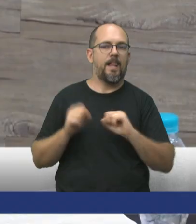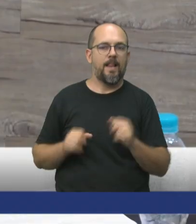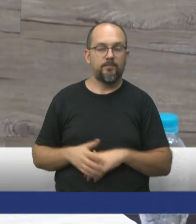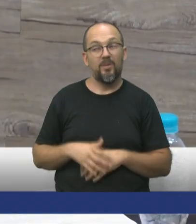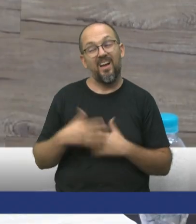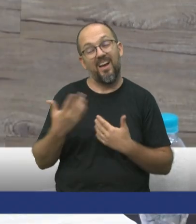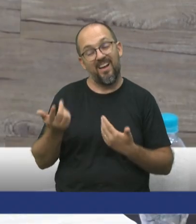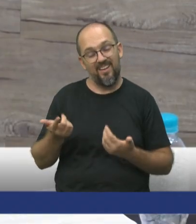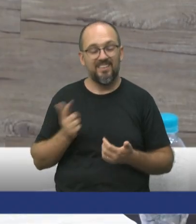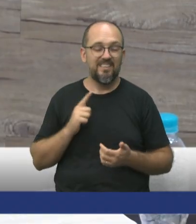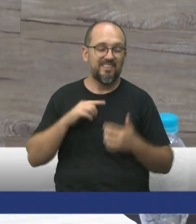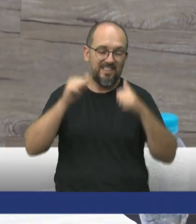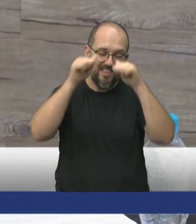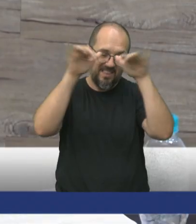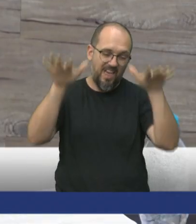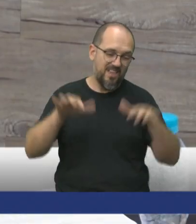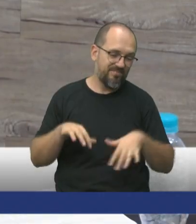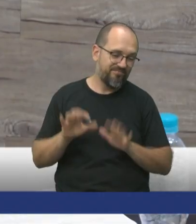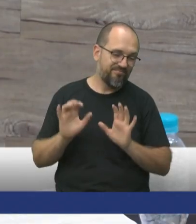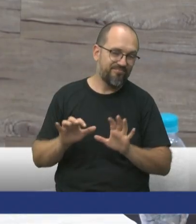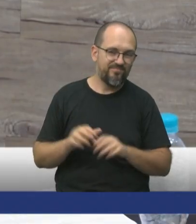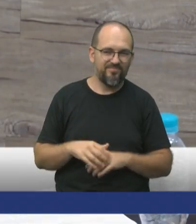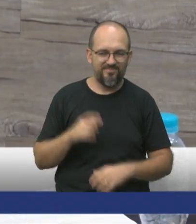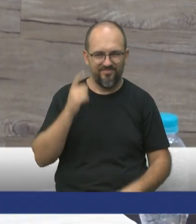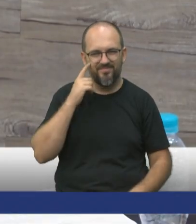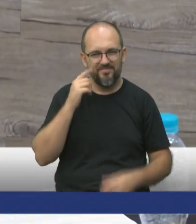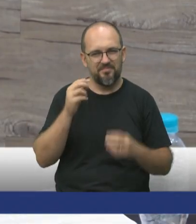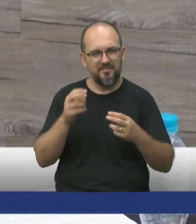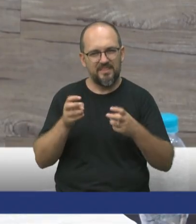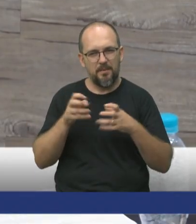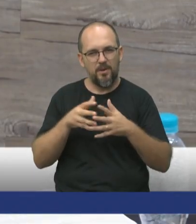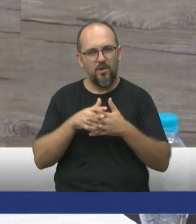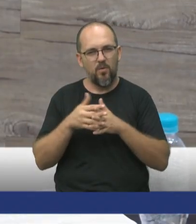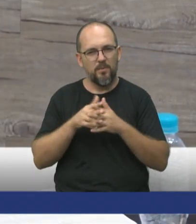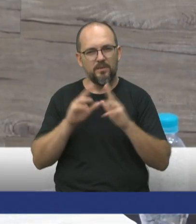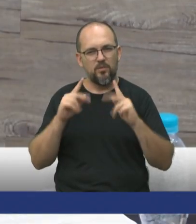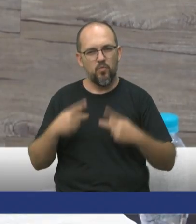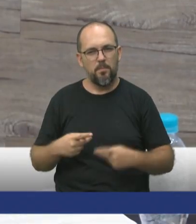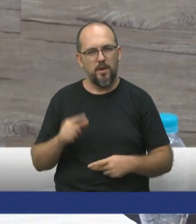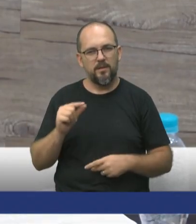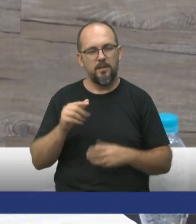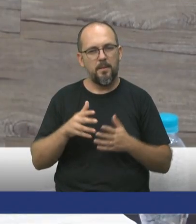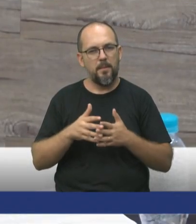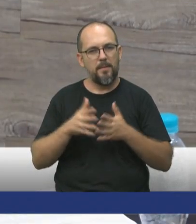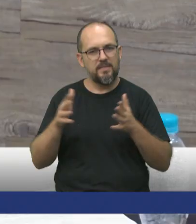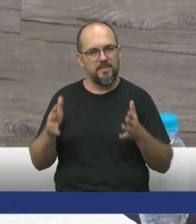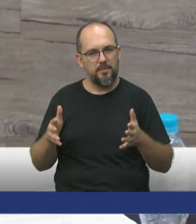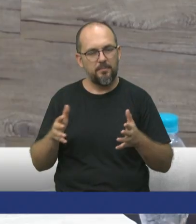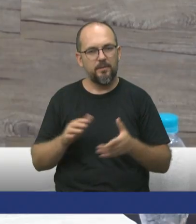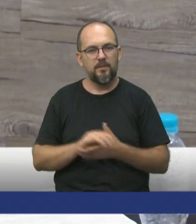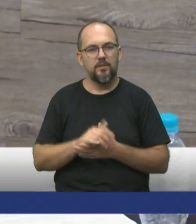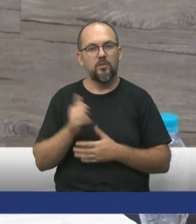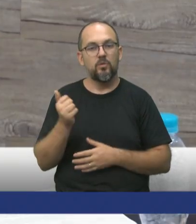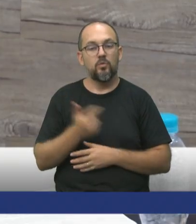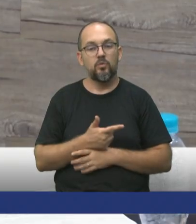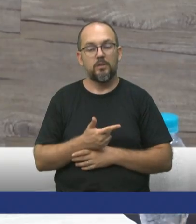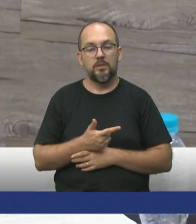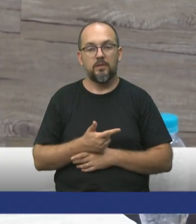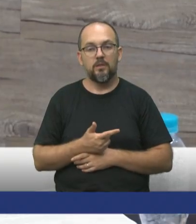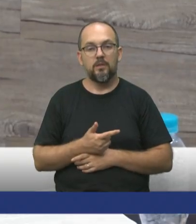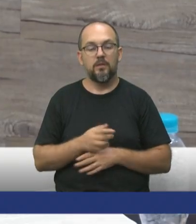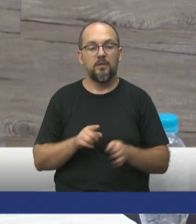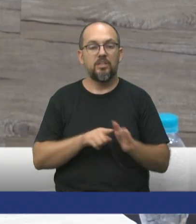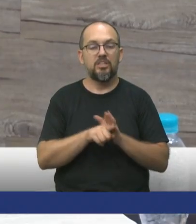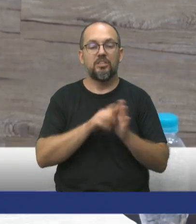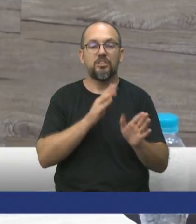tem TEA. Então, percebe que a complexidade humana é muito mais ampla do que necessariamente os diagnósticos que